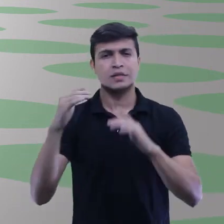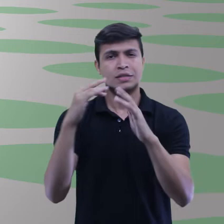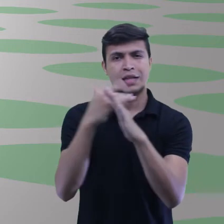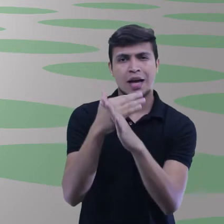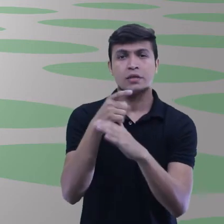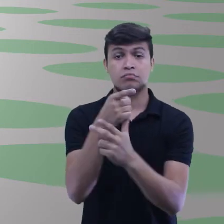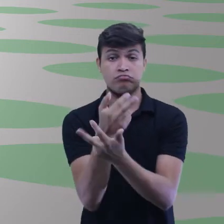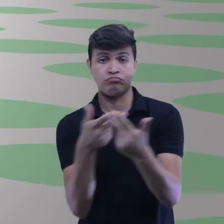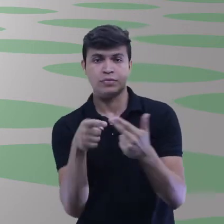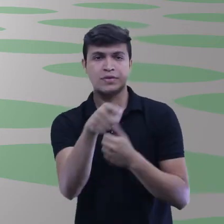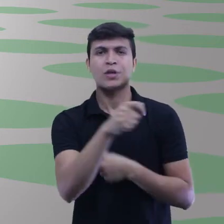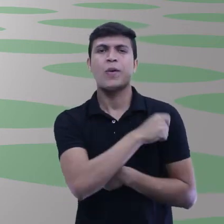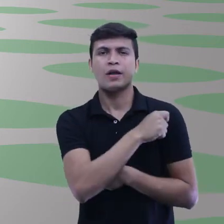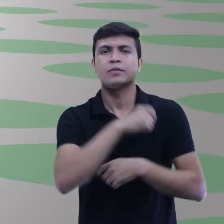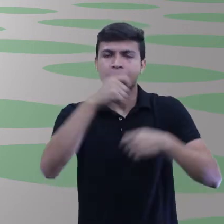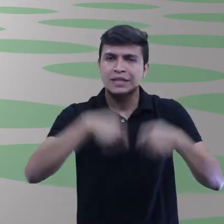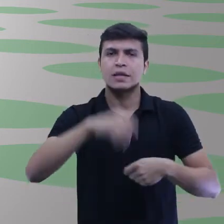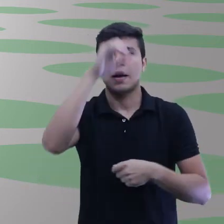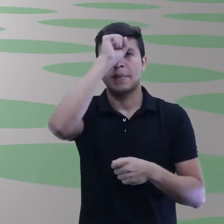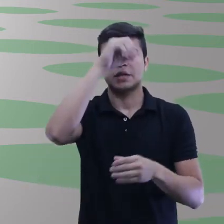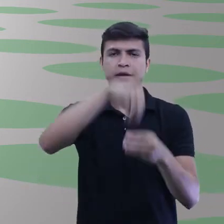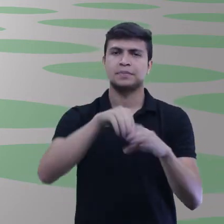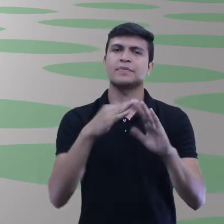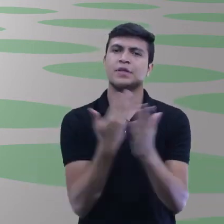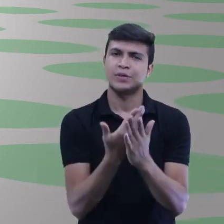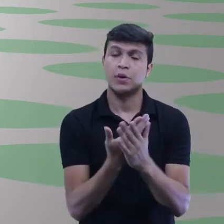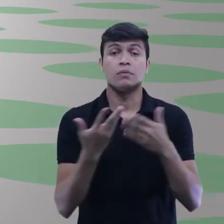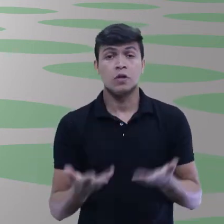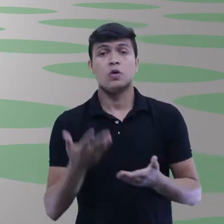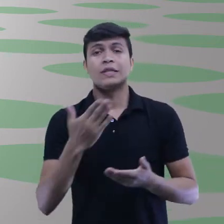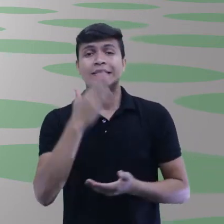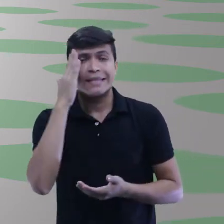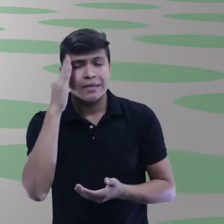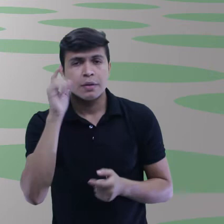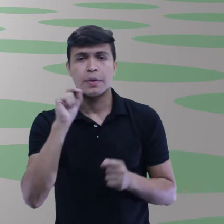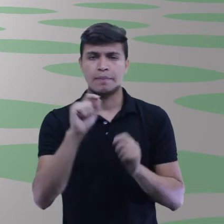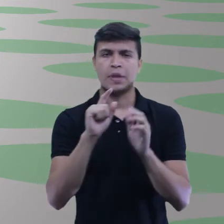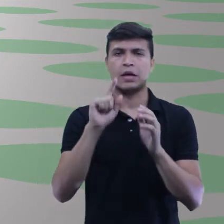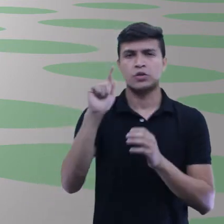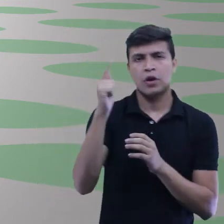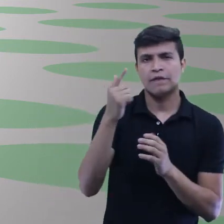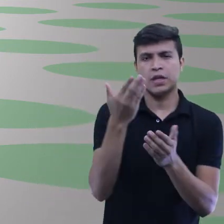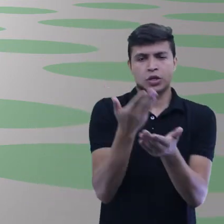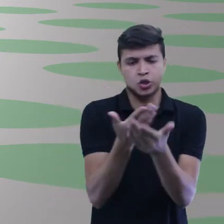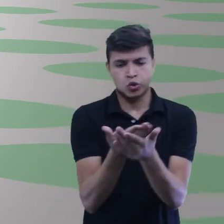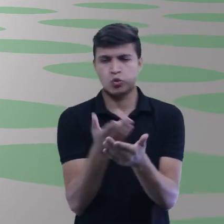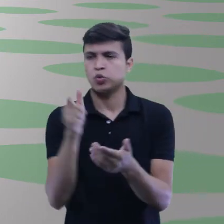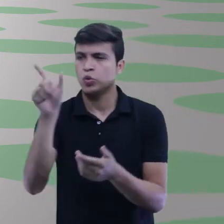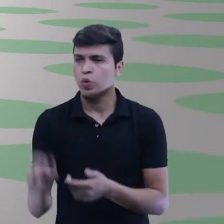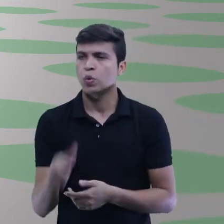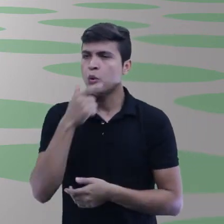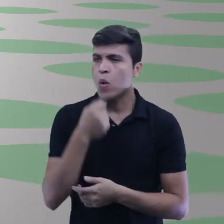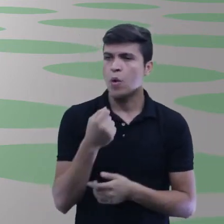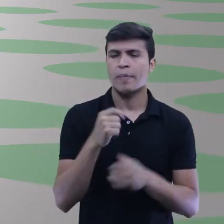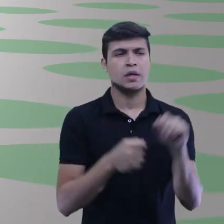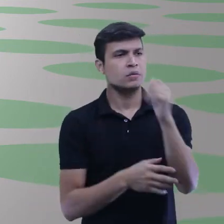eles devem aprender na escola. Entendemos dessa forma que a geografia, a partir de seus objetivos de estudo do homem, do meio,